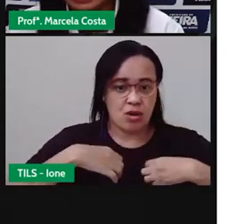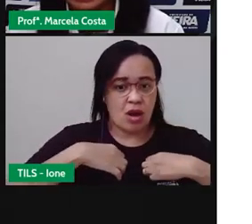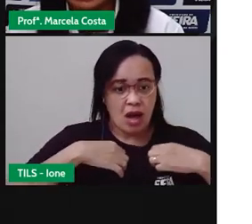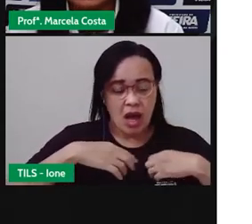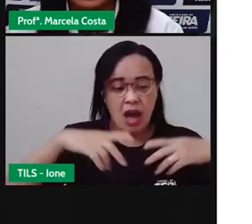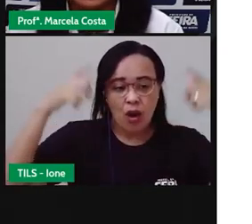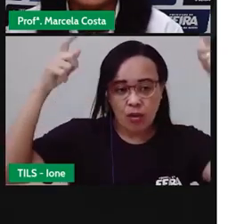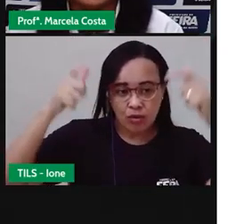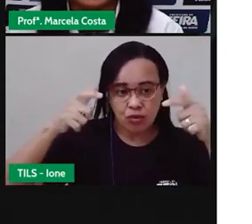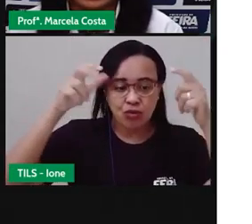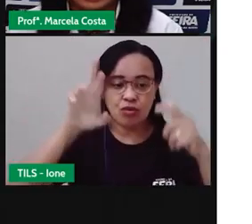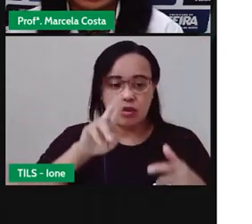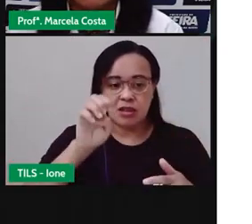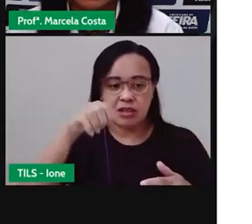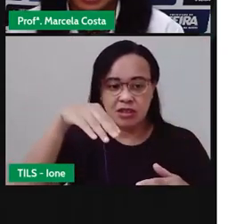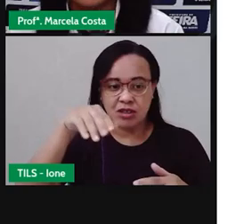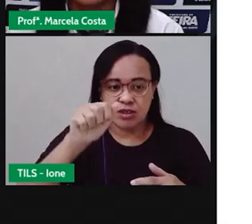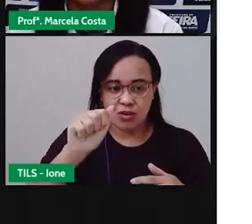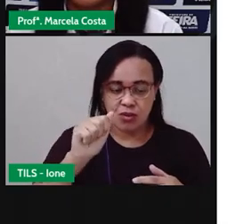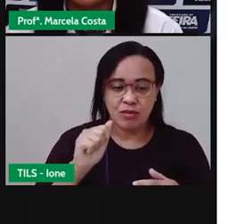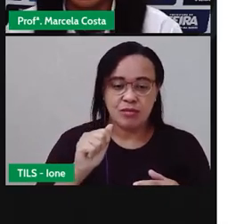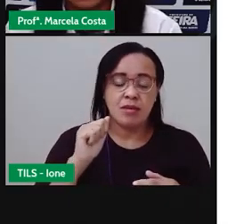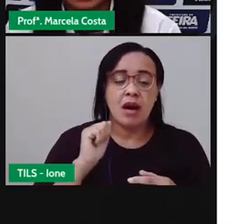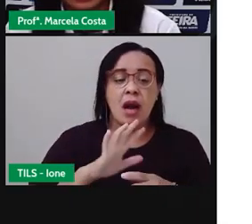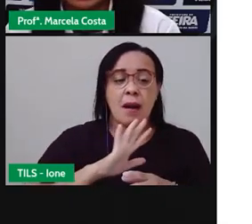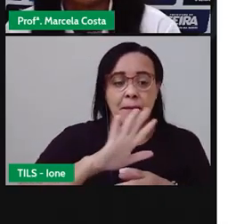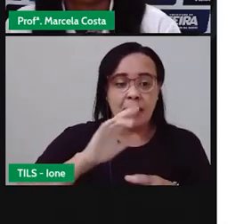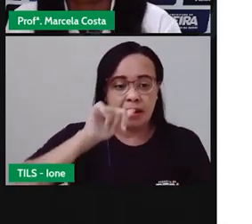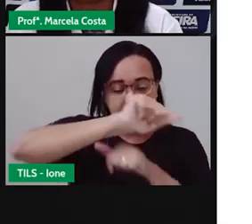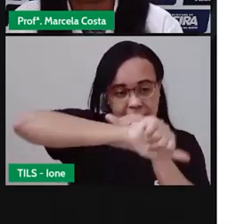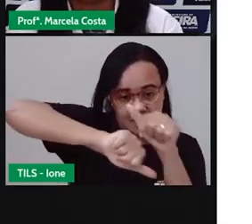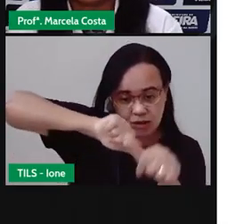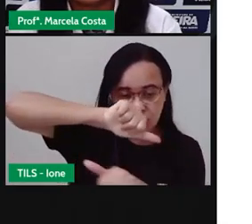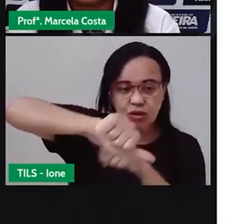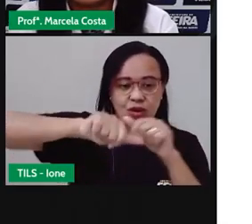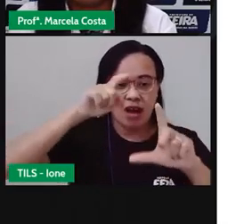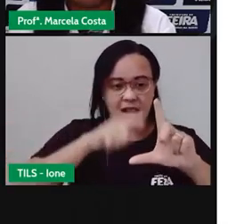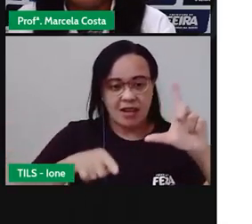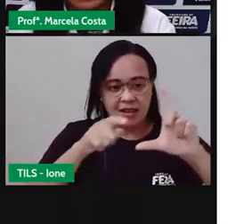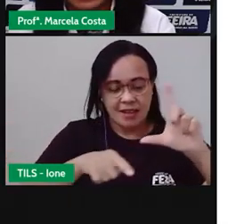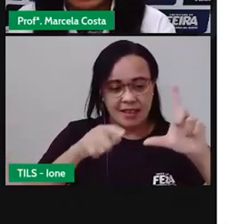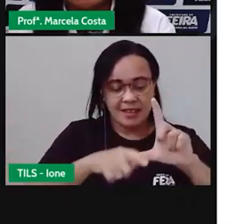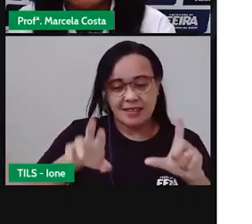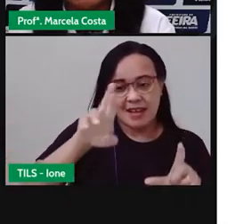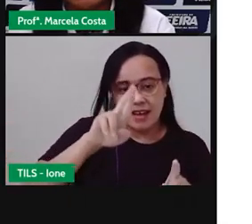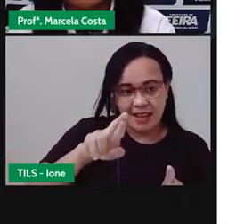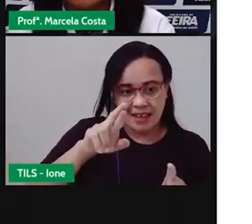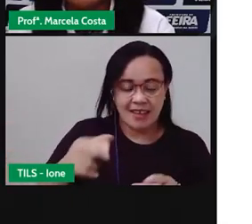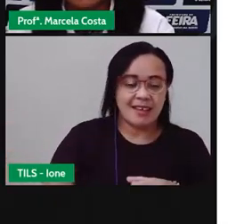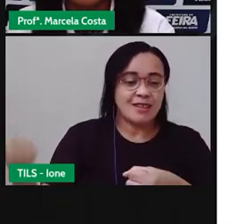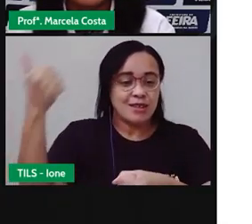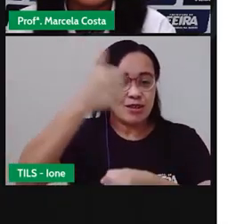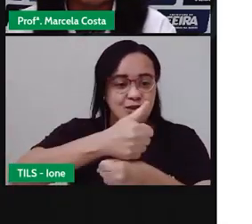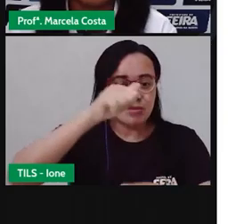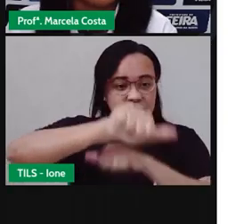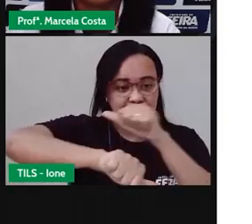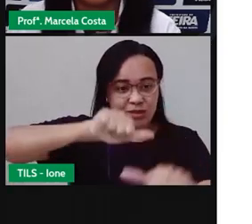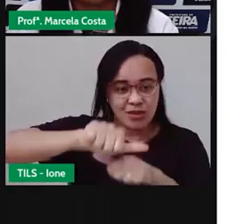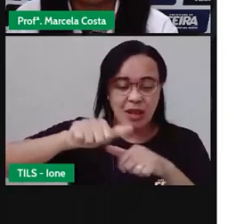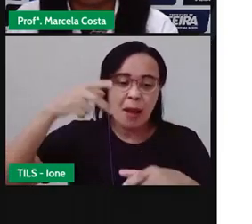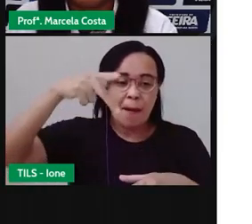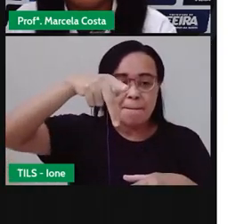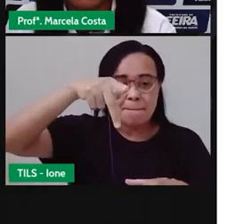Onde está a letra R, a gente vai trocar por a letra P. Você também